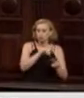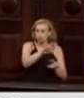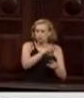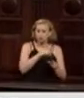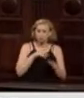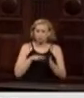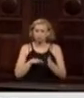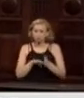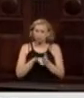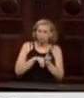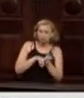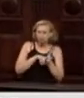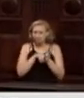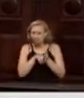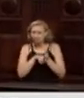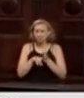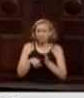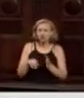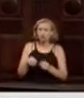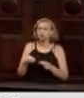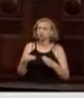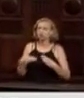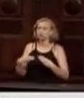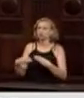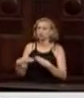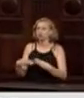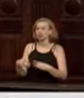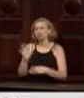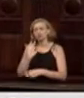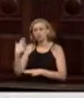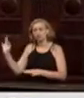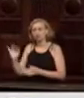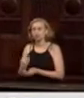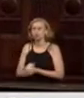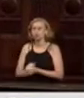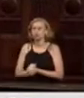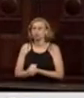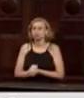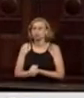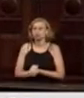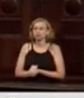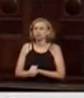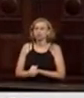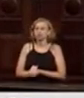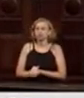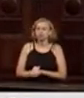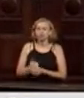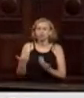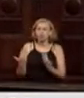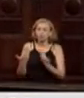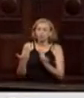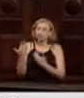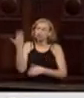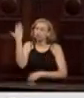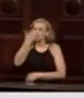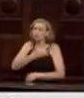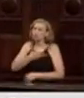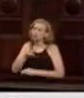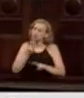peça do Ministério Público Federal e tentando ter acesso às provas que substanciaram essas